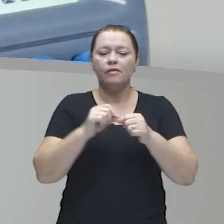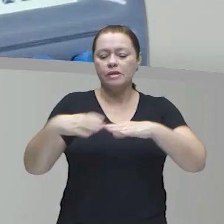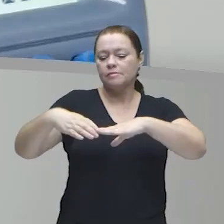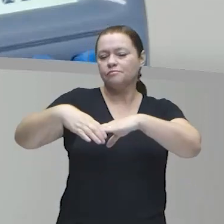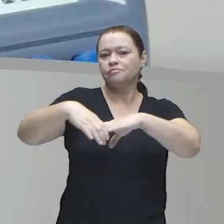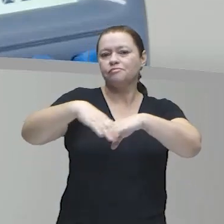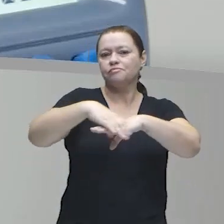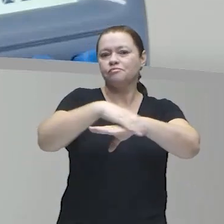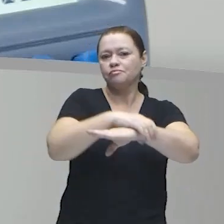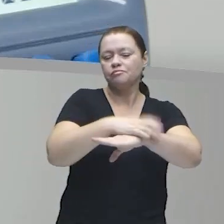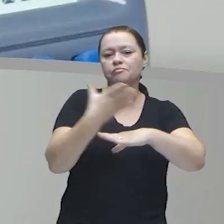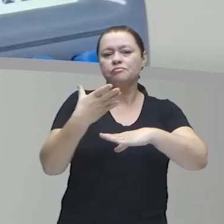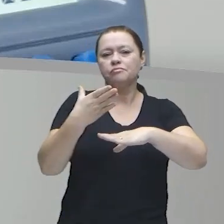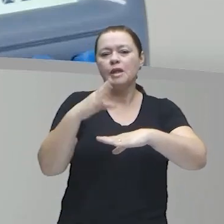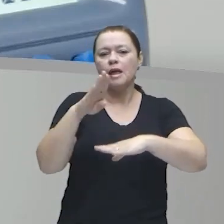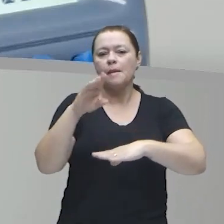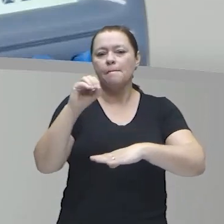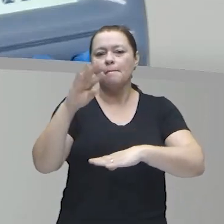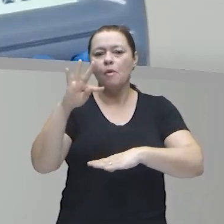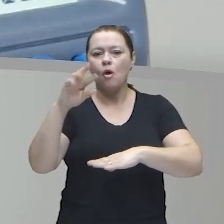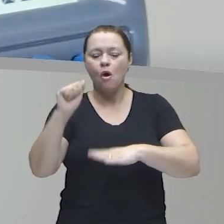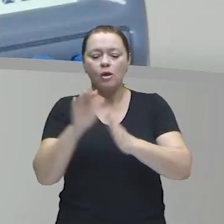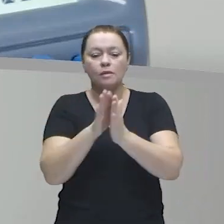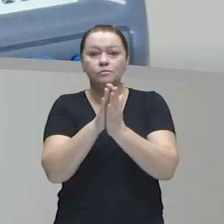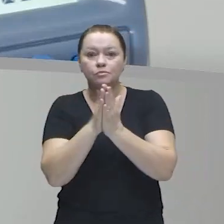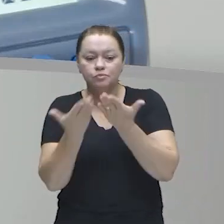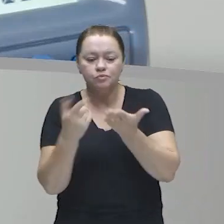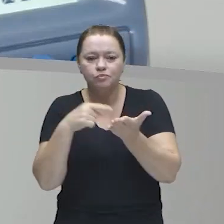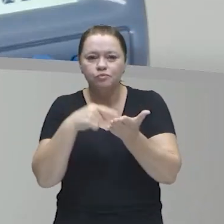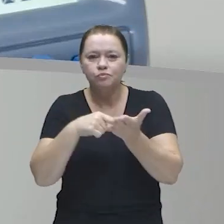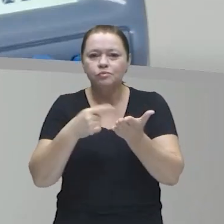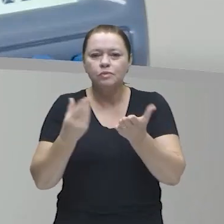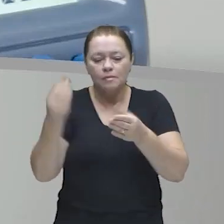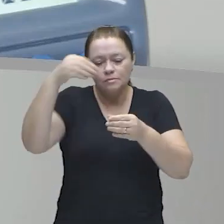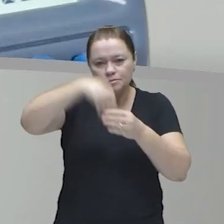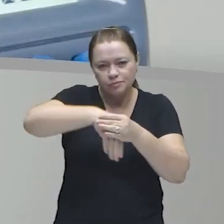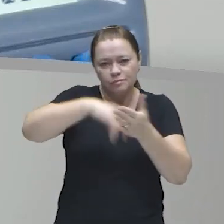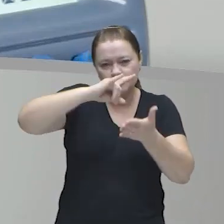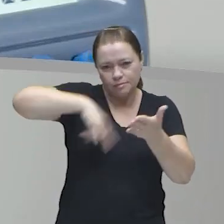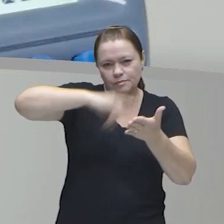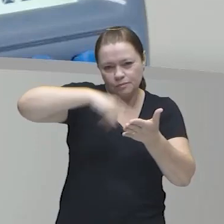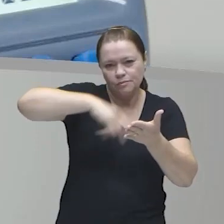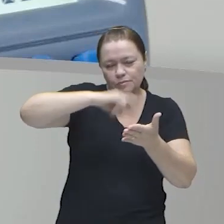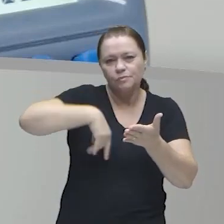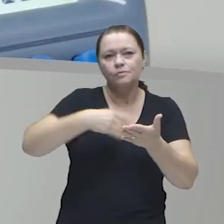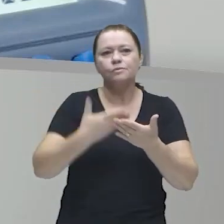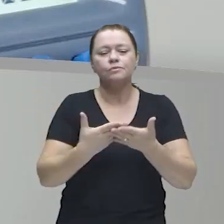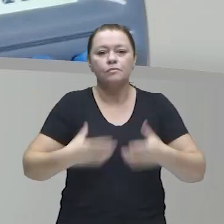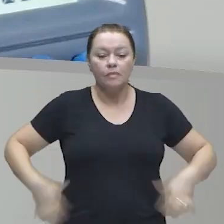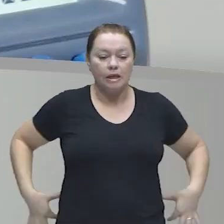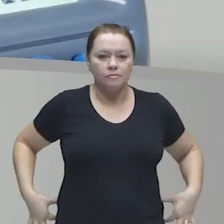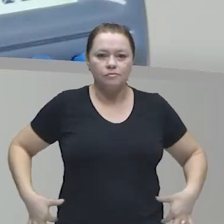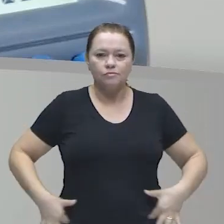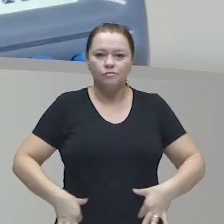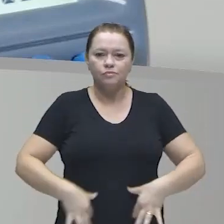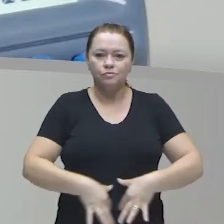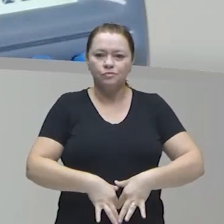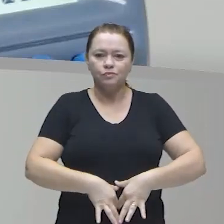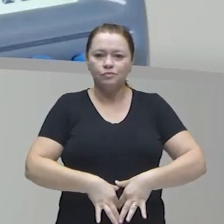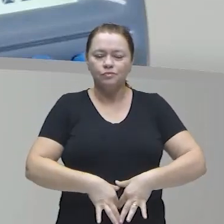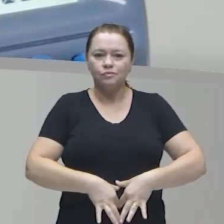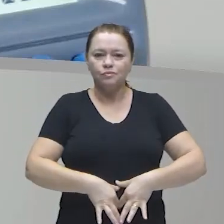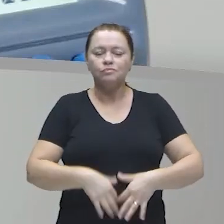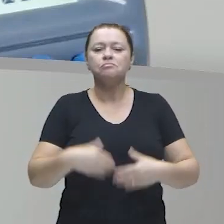calçados, botas, carteiras para documentos, tá? E cinto, você já sabe o que é?